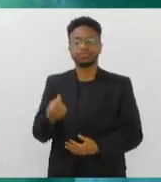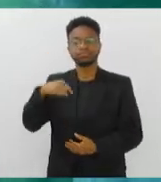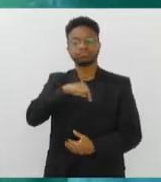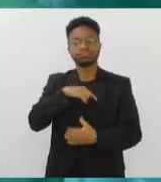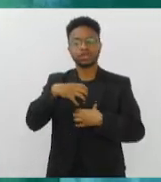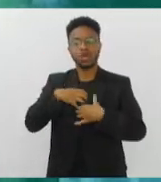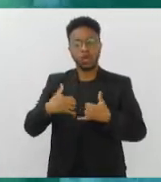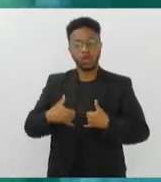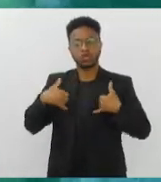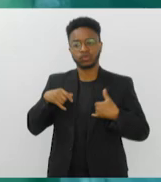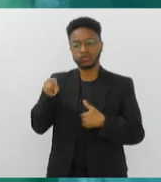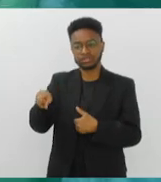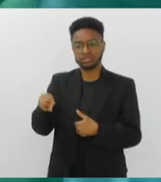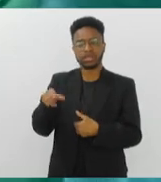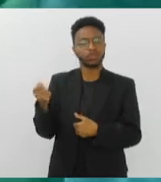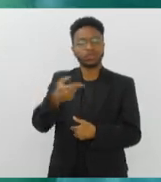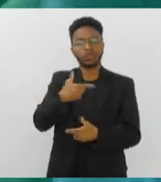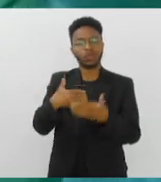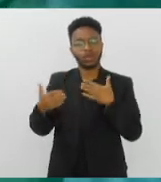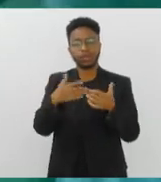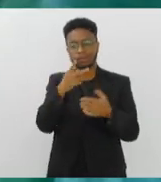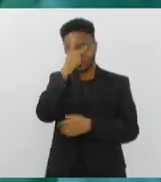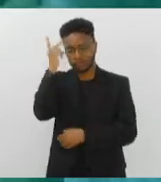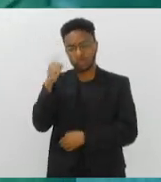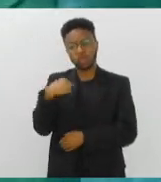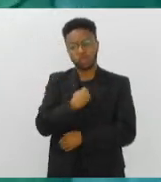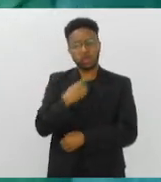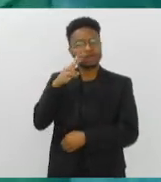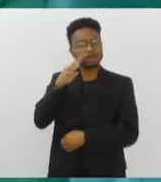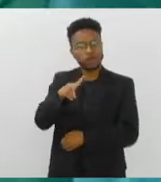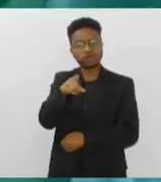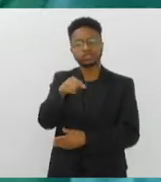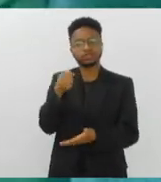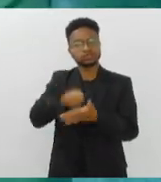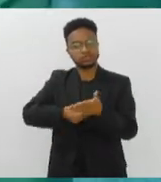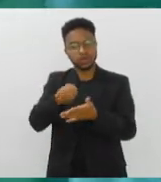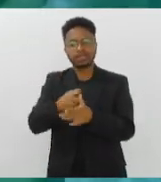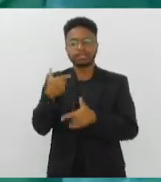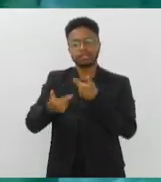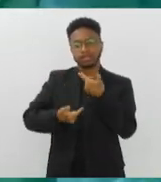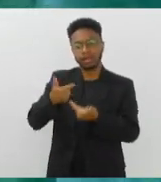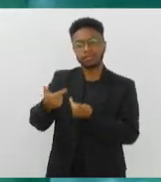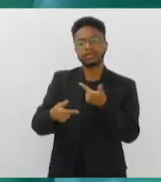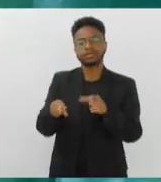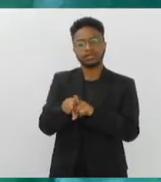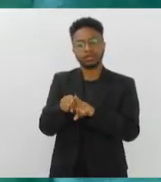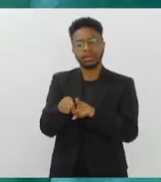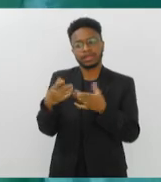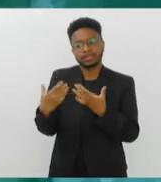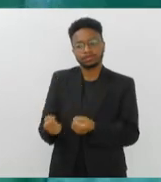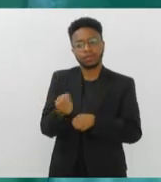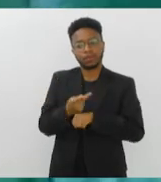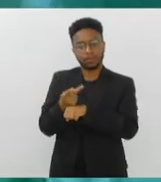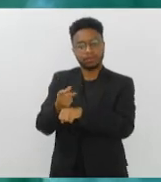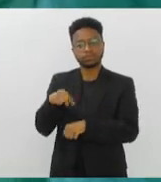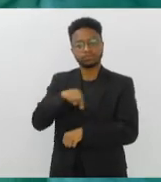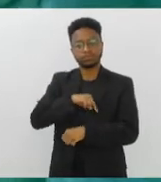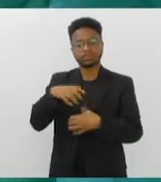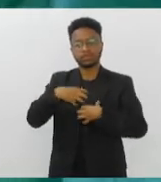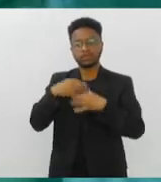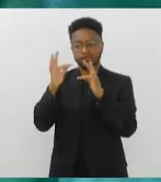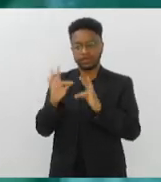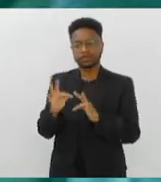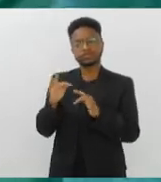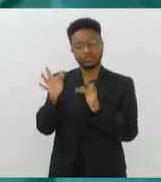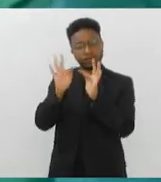de você. Acho que mais do que qualquer pessoa, a gente viu o quanto que você batalhou, o quanto que você trabalhou para ganhar esse título e a gente está muito feliz mesmo. Muito